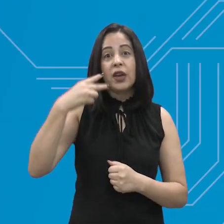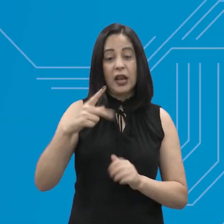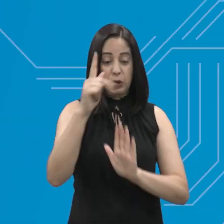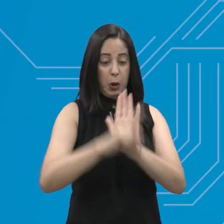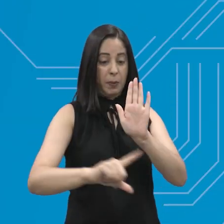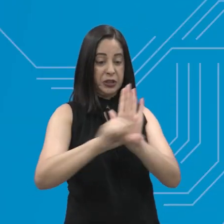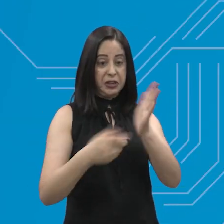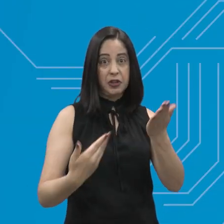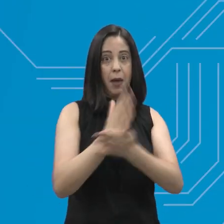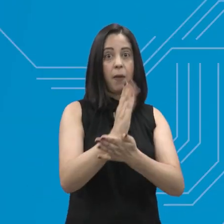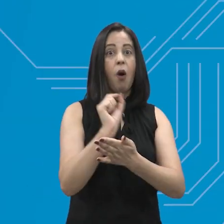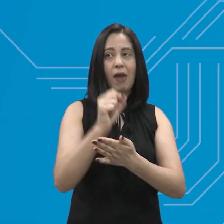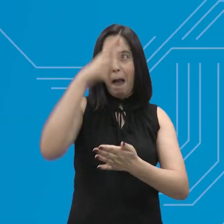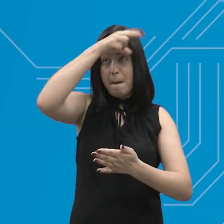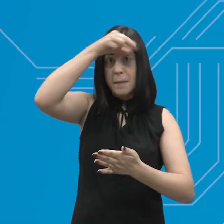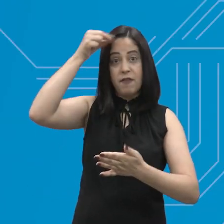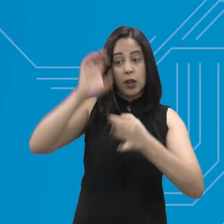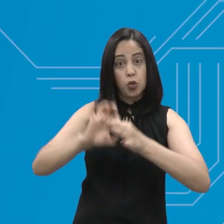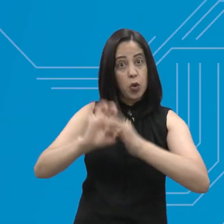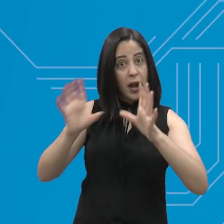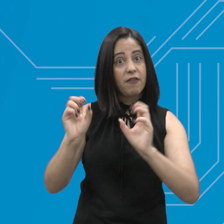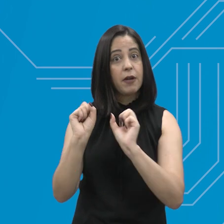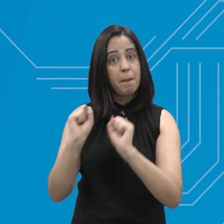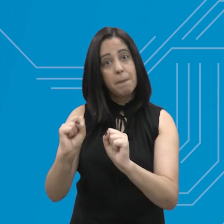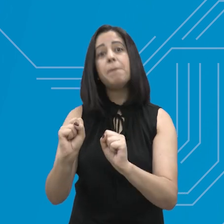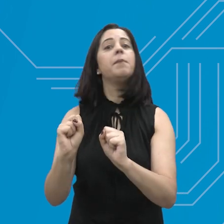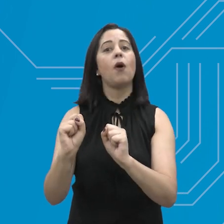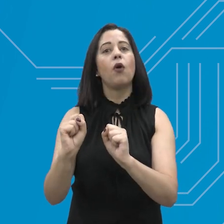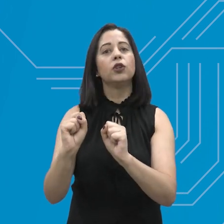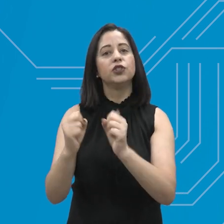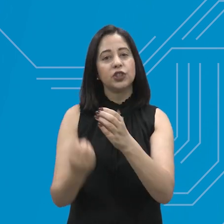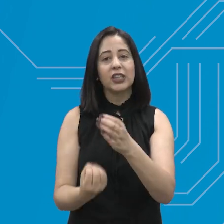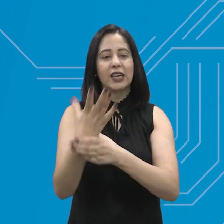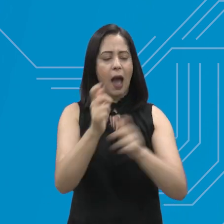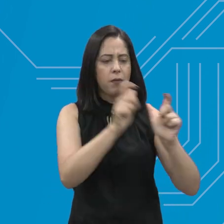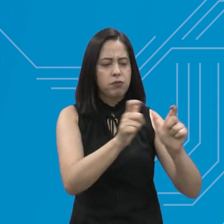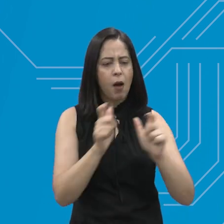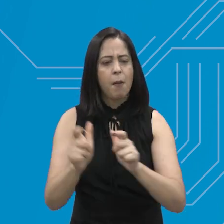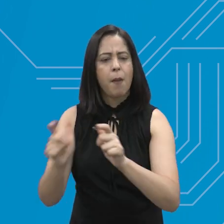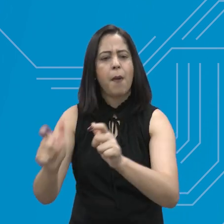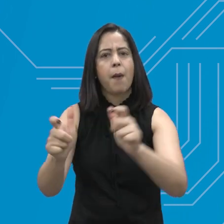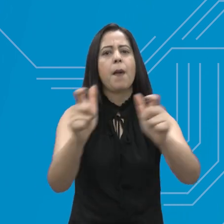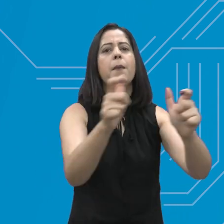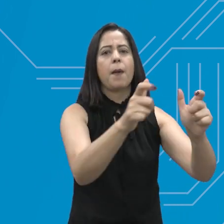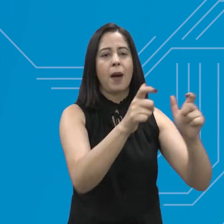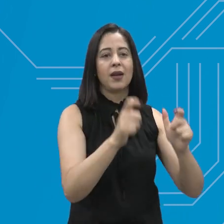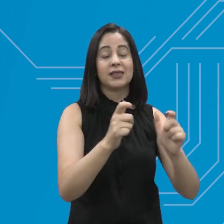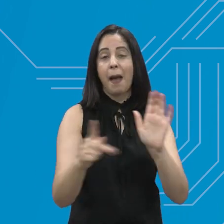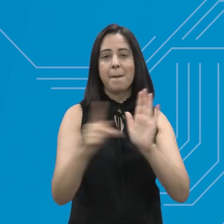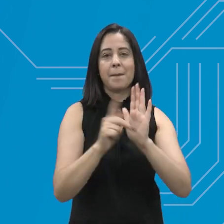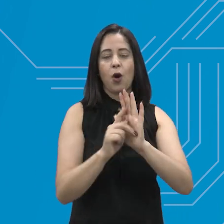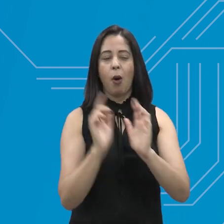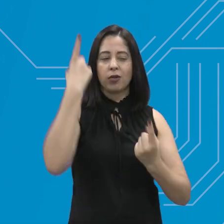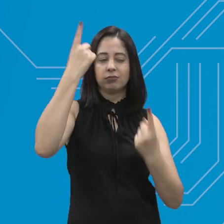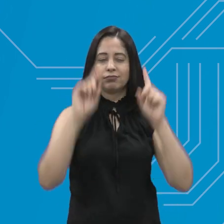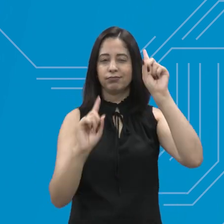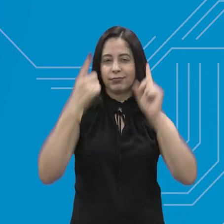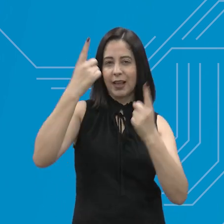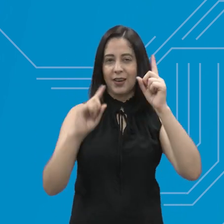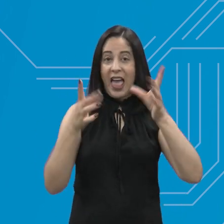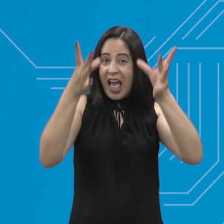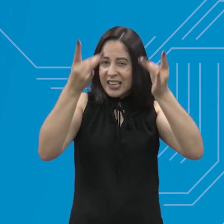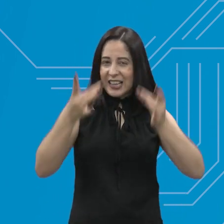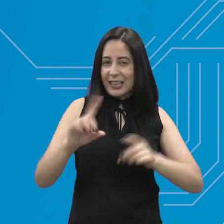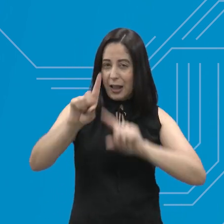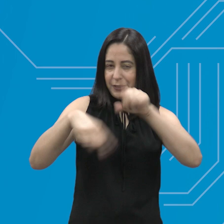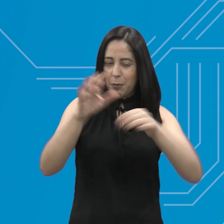aprovam um projeto de lei que autoriza a Prefeitura a instituir circuitos e espaços públicos para blocos de carnaval.